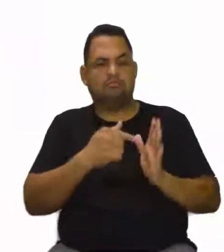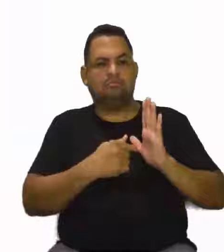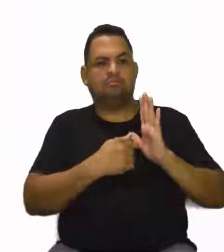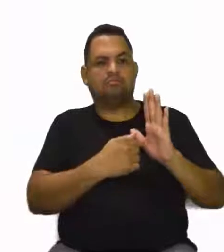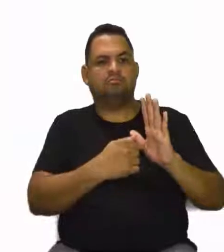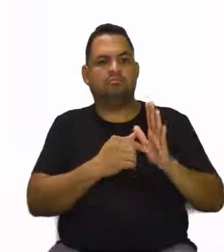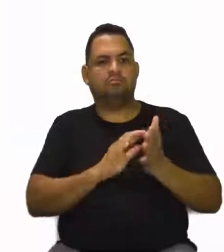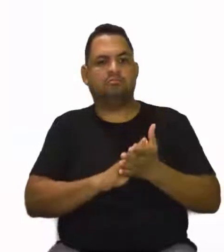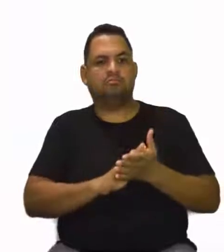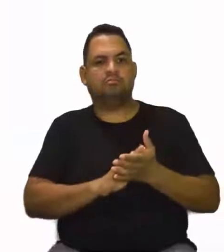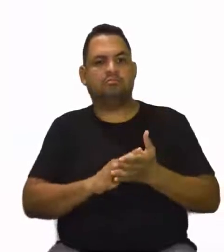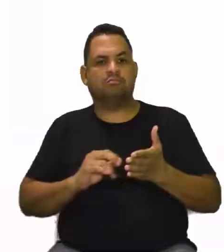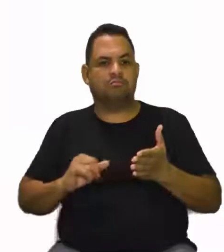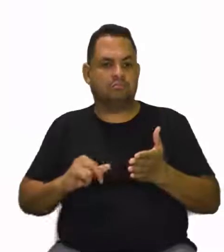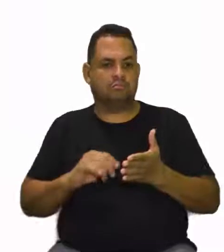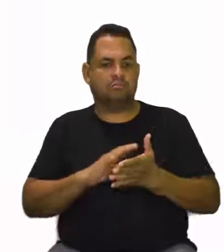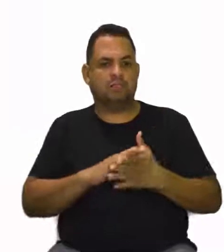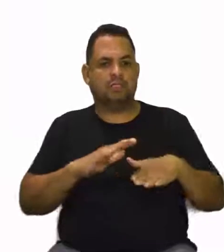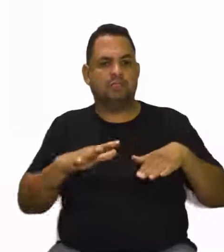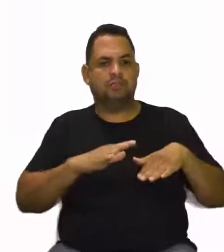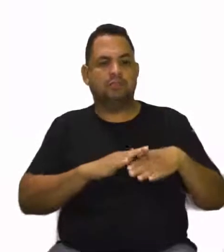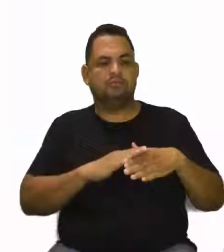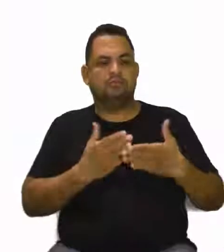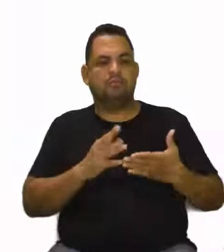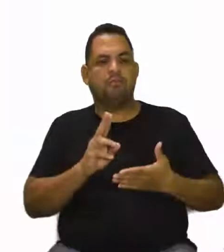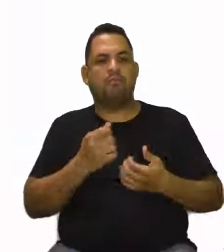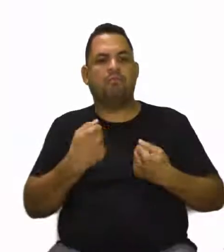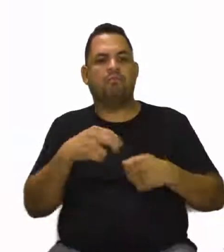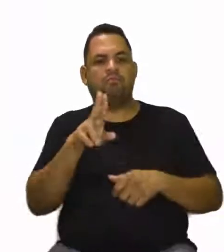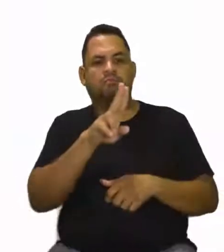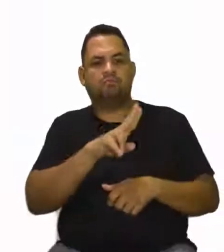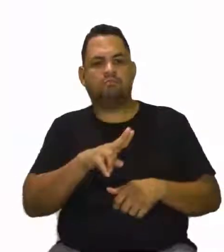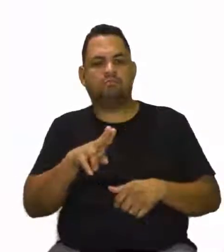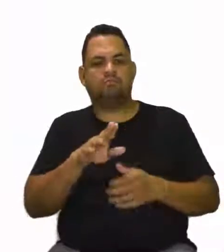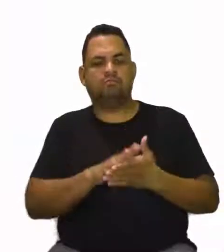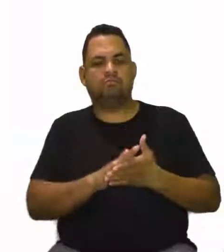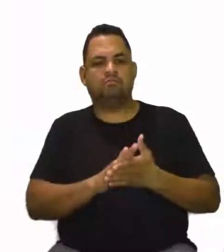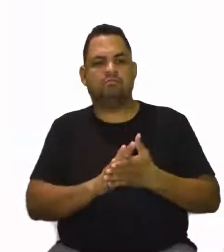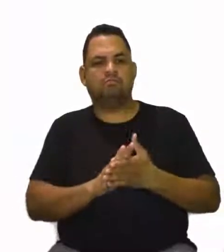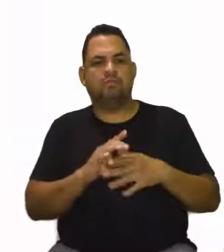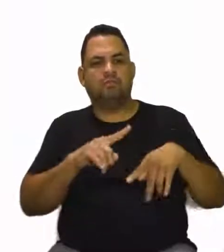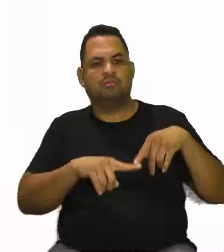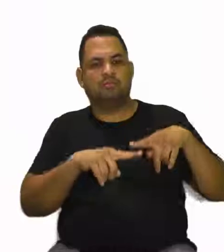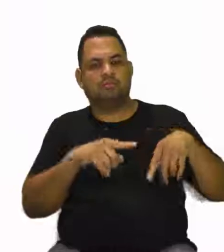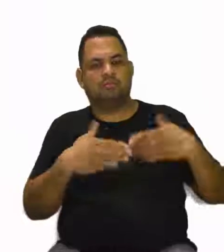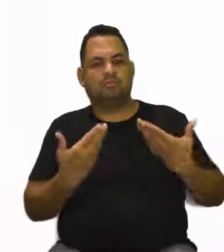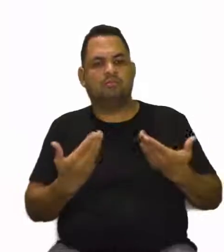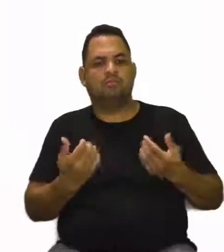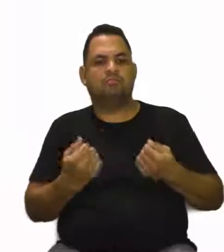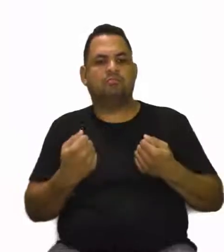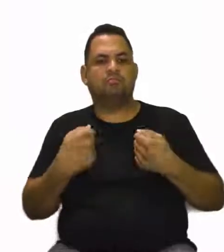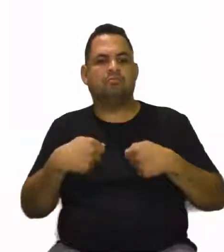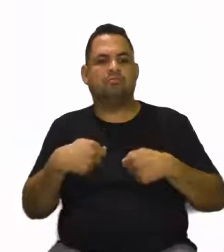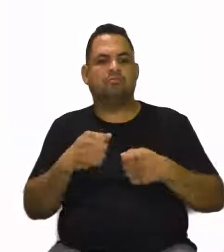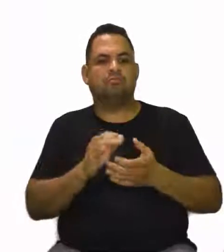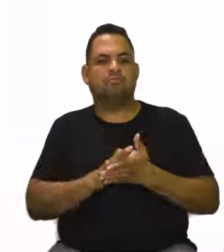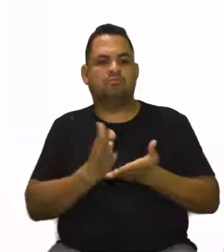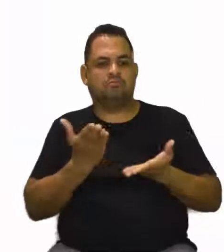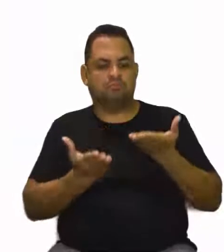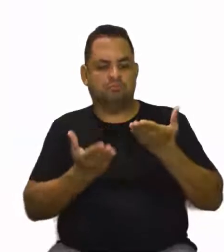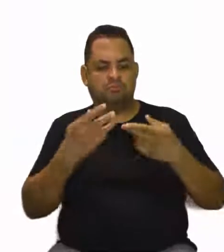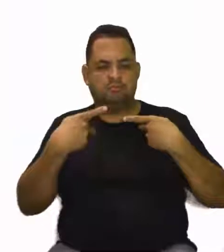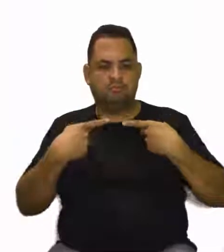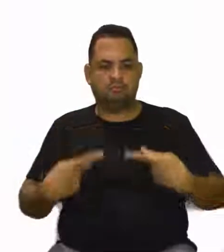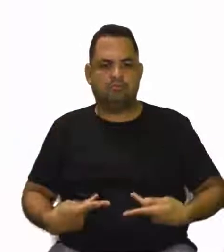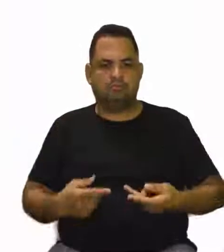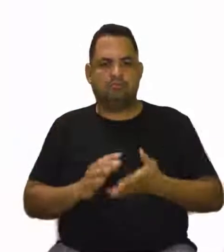uma escada de agilidade. Então, você pode utilizar um implemento. Você pode fazer com o peso do próprio